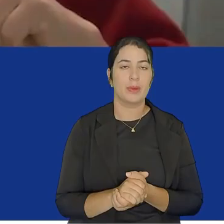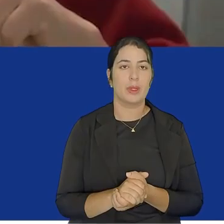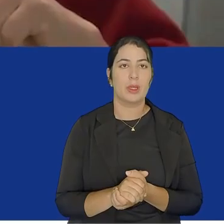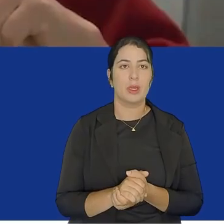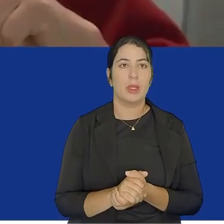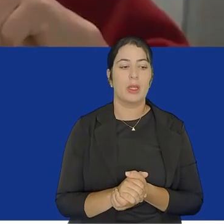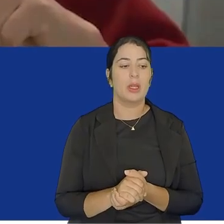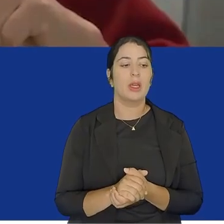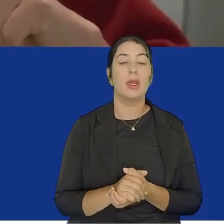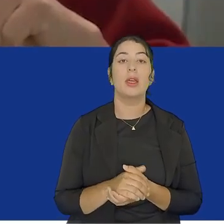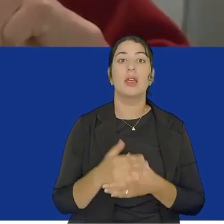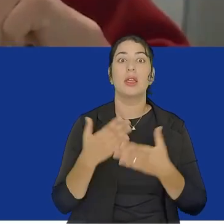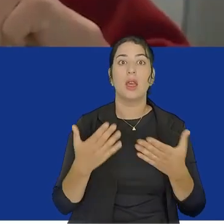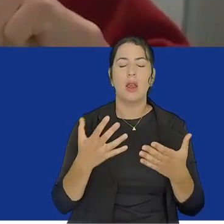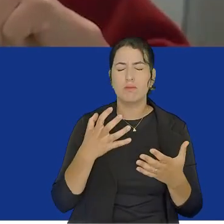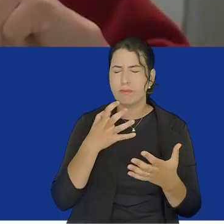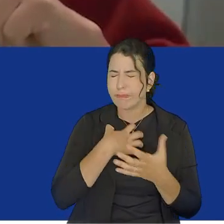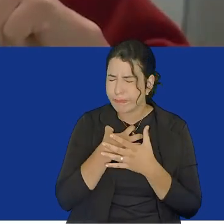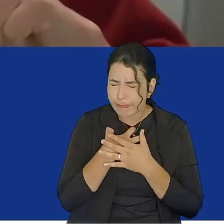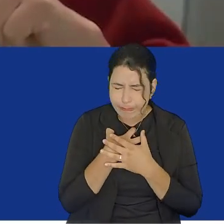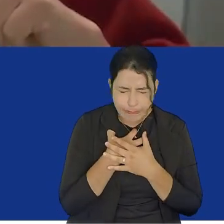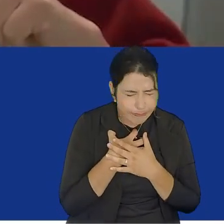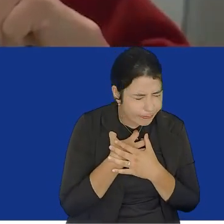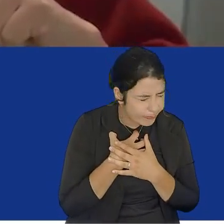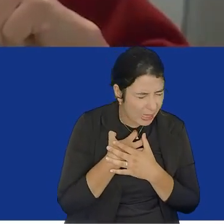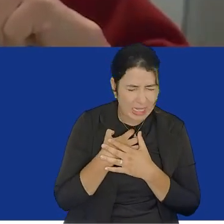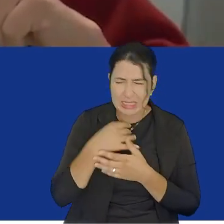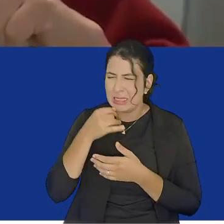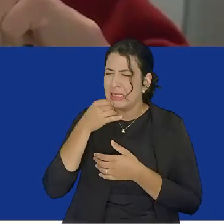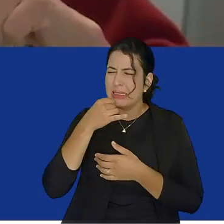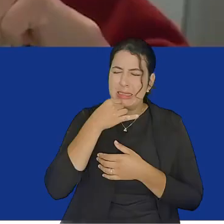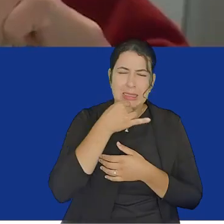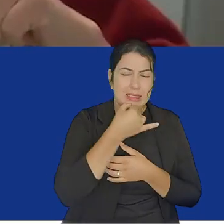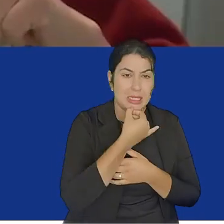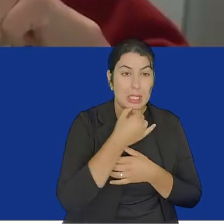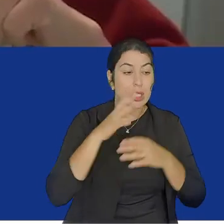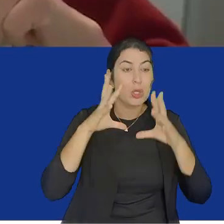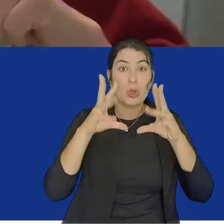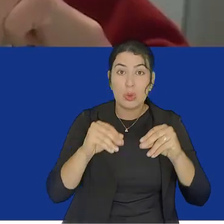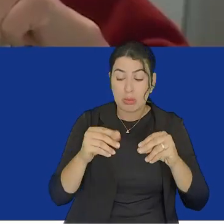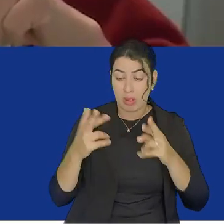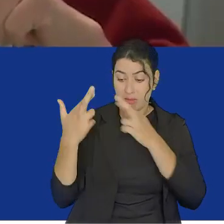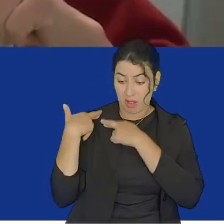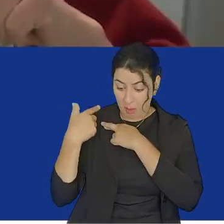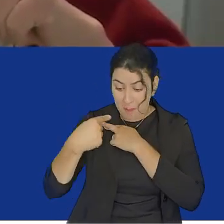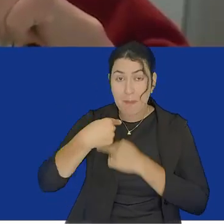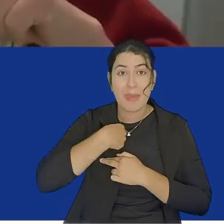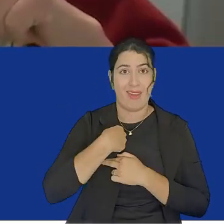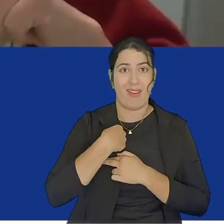E aí eu fiquei muito, muito, muito triste. E a responsabilidade foi minha. Não